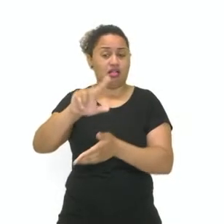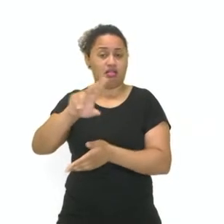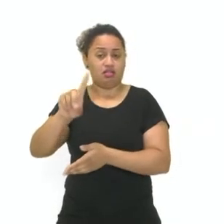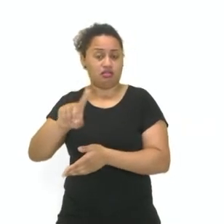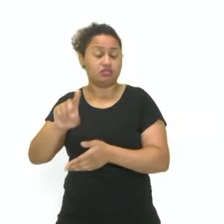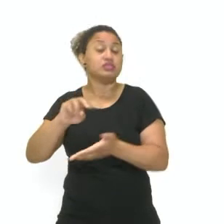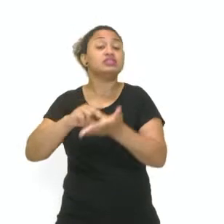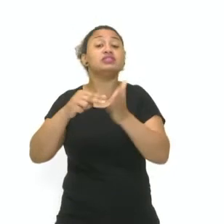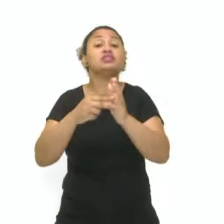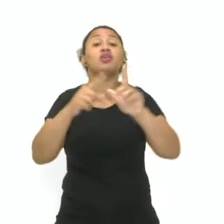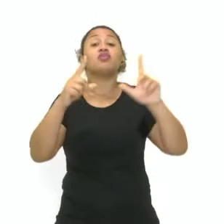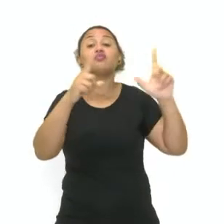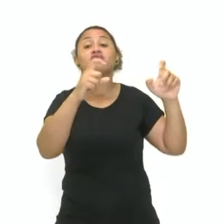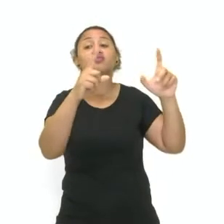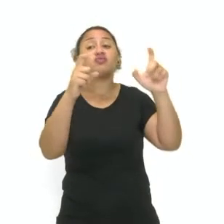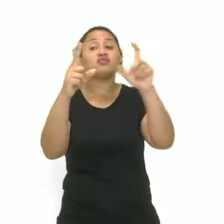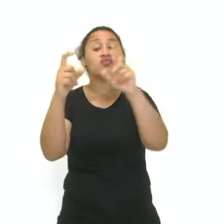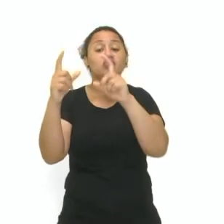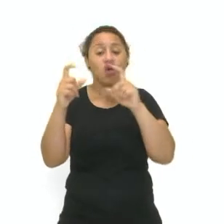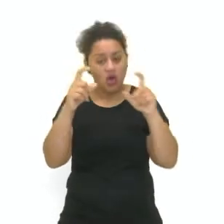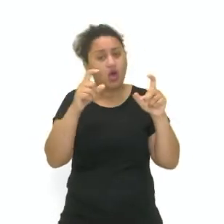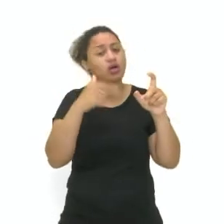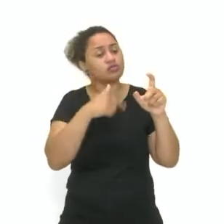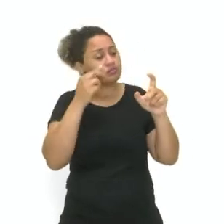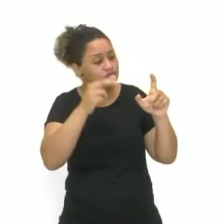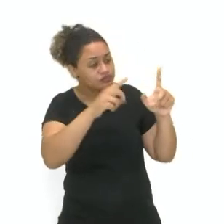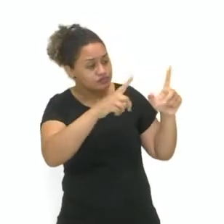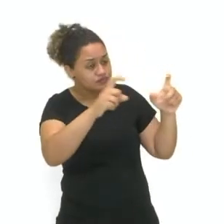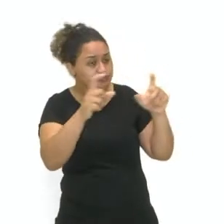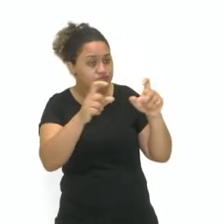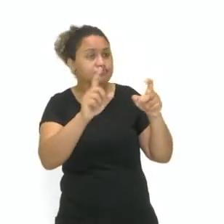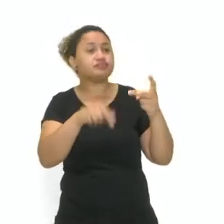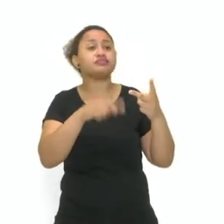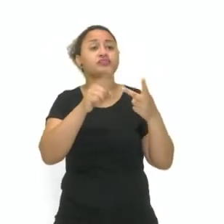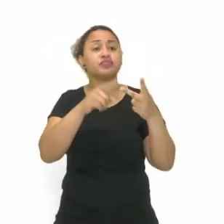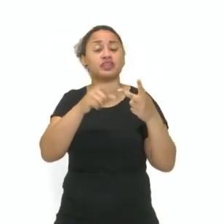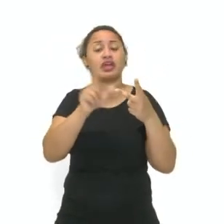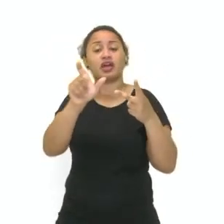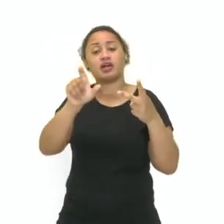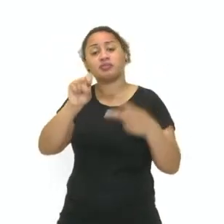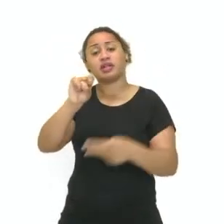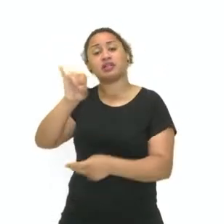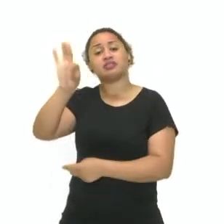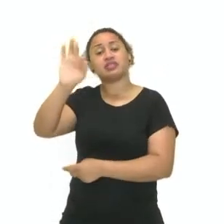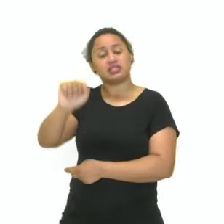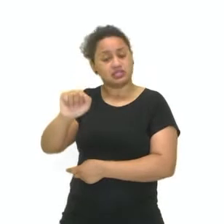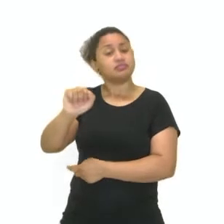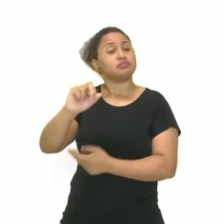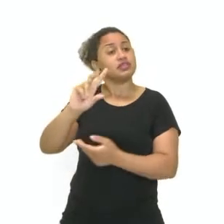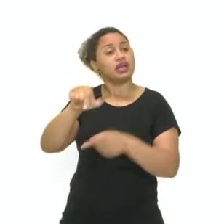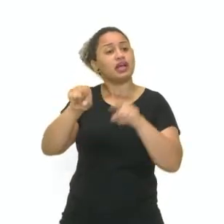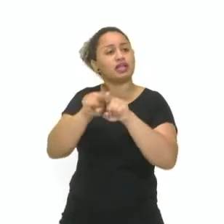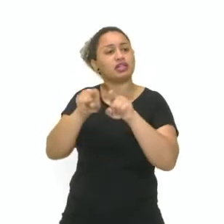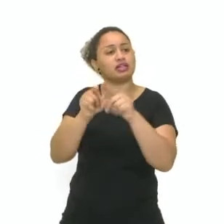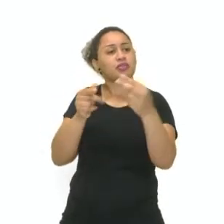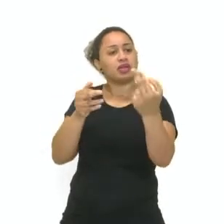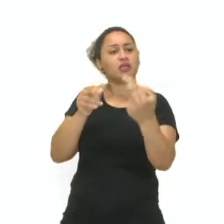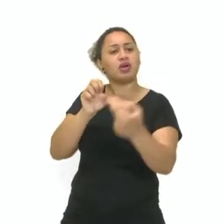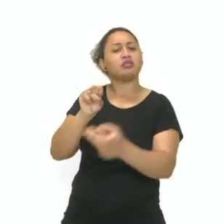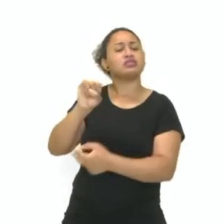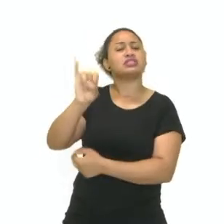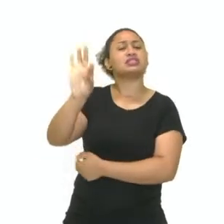processo fotográfico da captação da imagem, e a palavra cita é a forma feminina de cito, que significa o quê? O